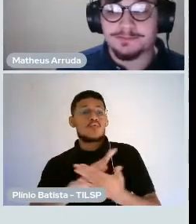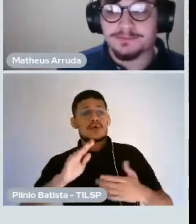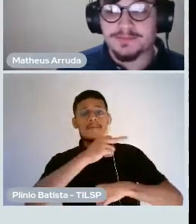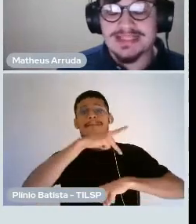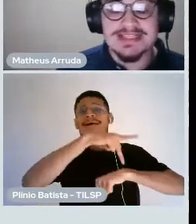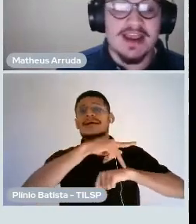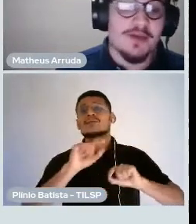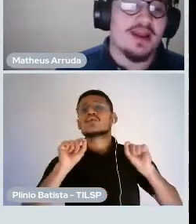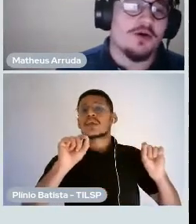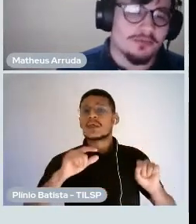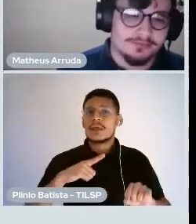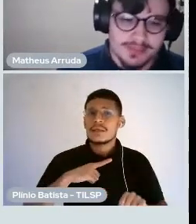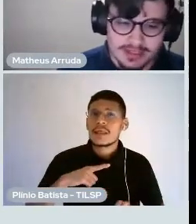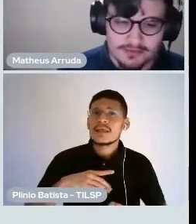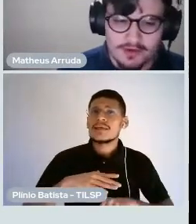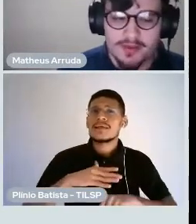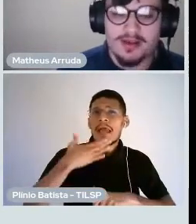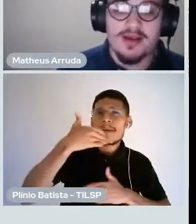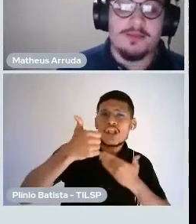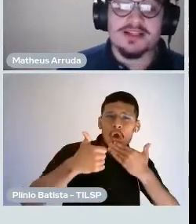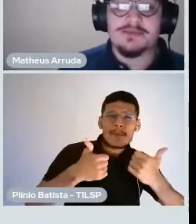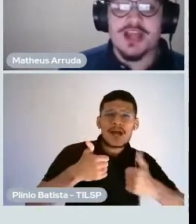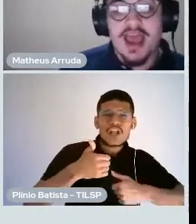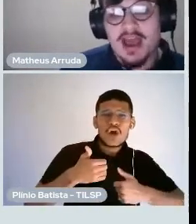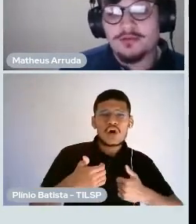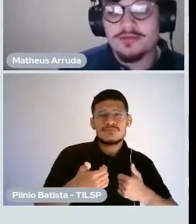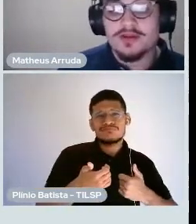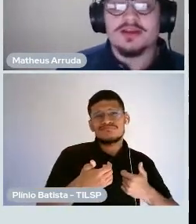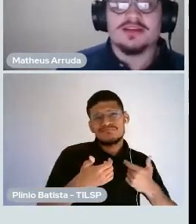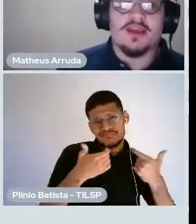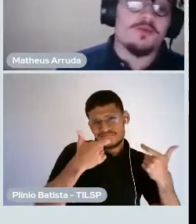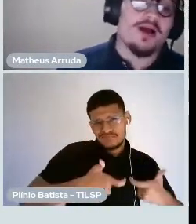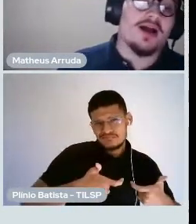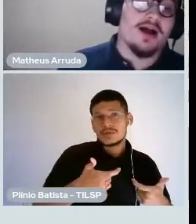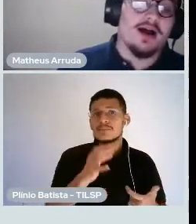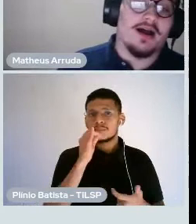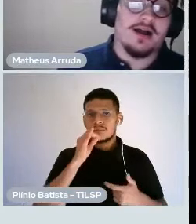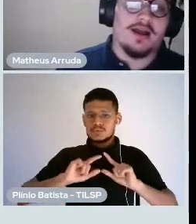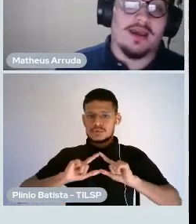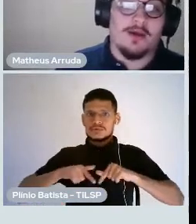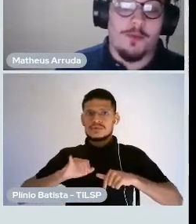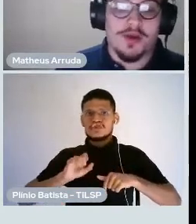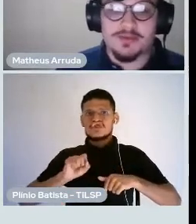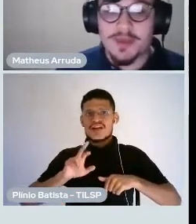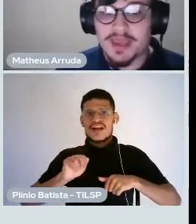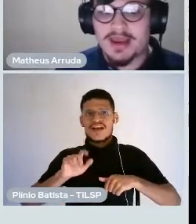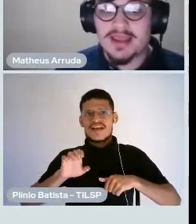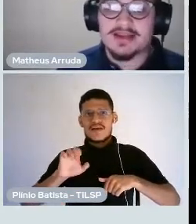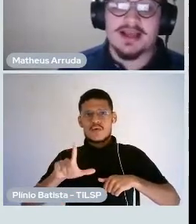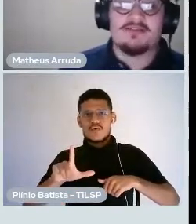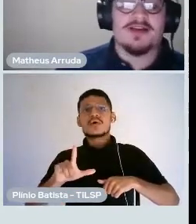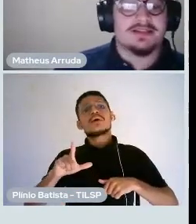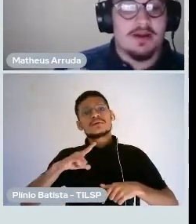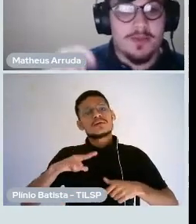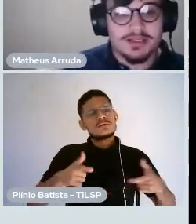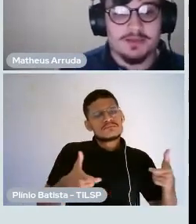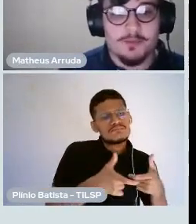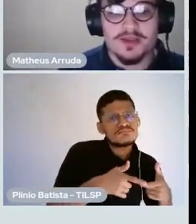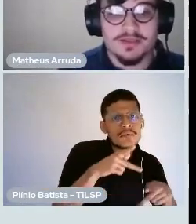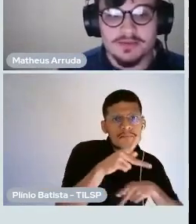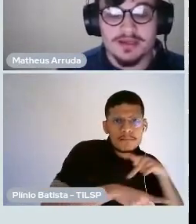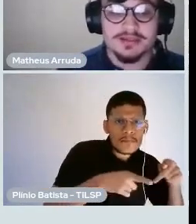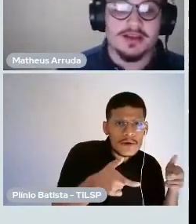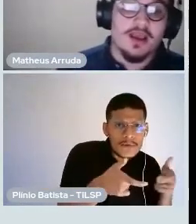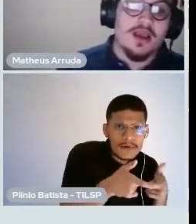estão se saindo melhor, de certa forma. Por exemplo, Israel tem uma população pequena e eles já vacinaram